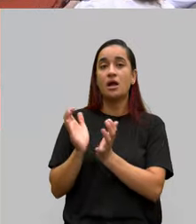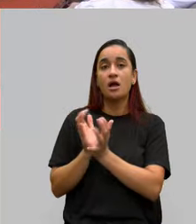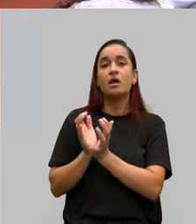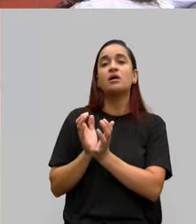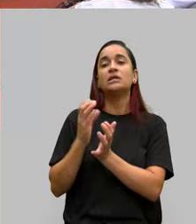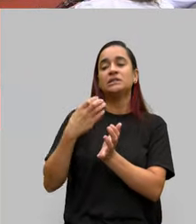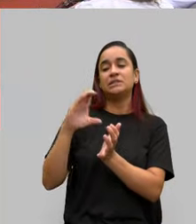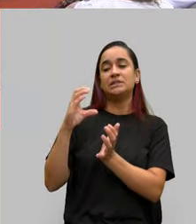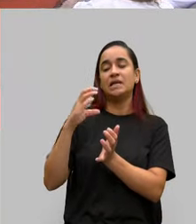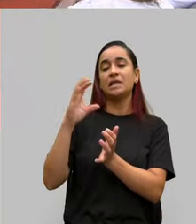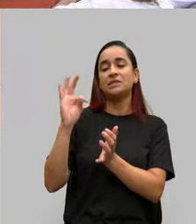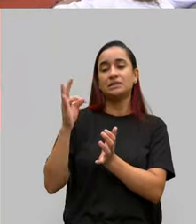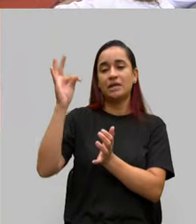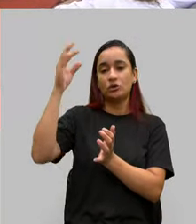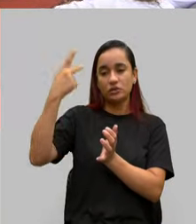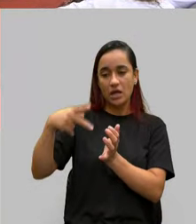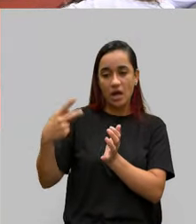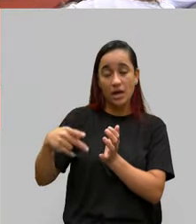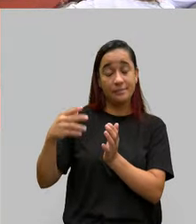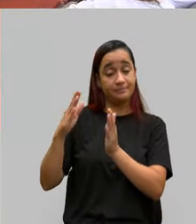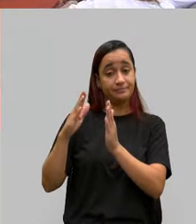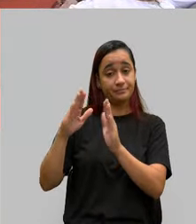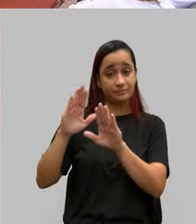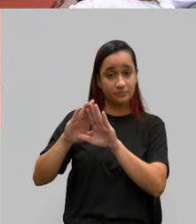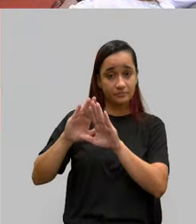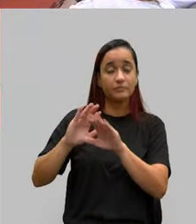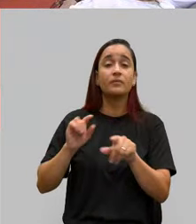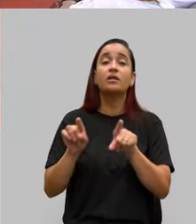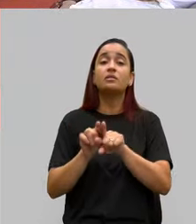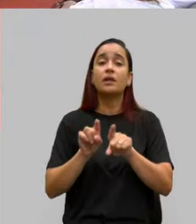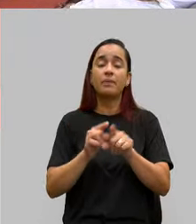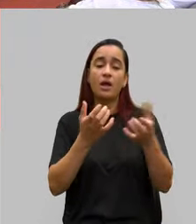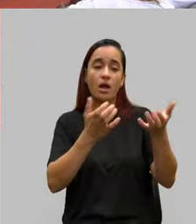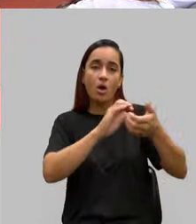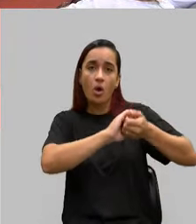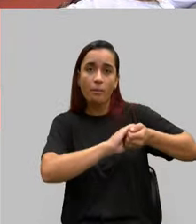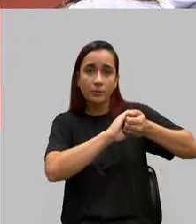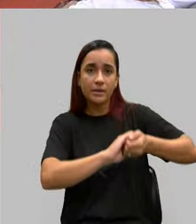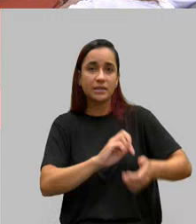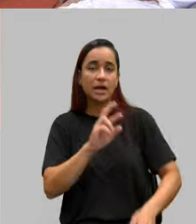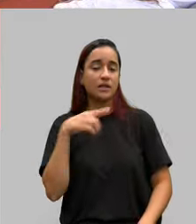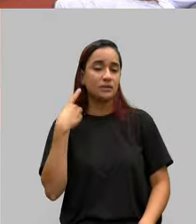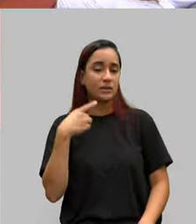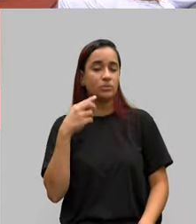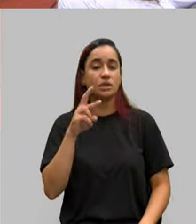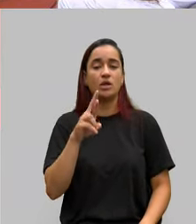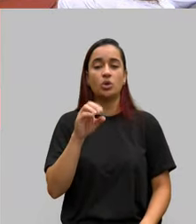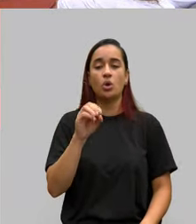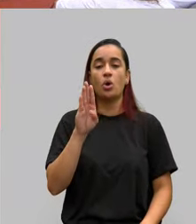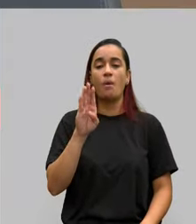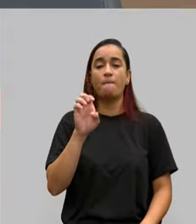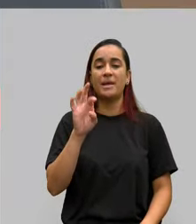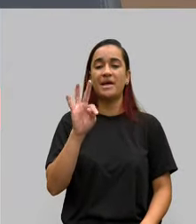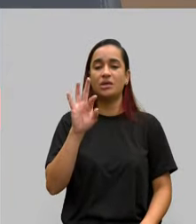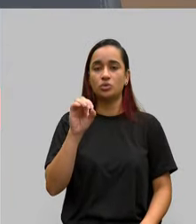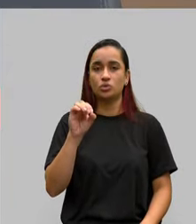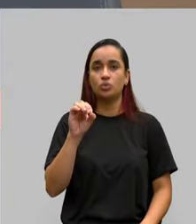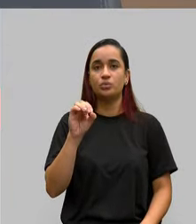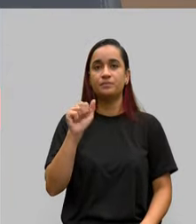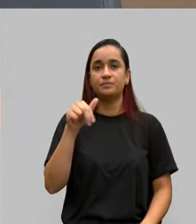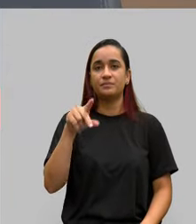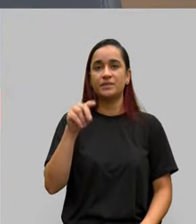dessa casa e também ao Deputado Roberto Andrade eh aqui companheiro